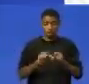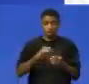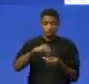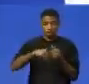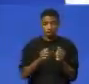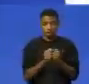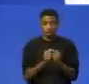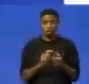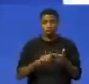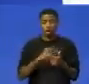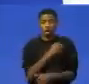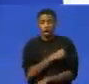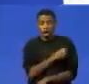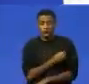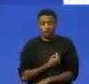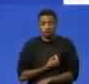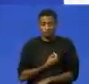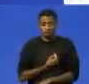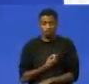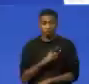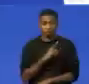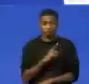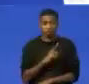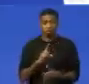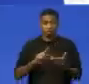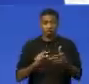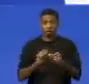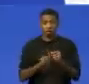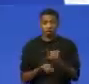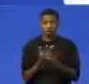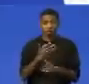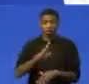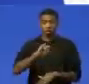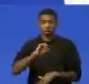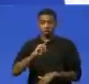com metanol na presença de um catalisador, forma-se o